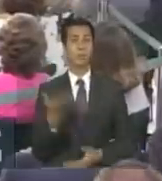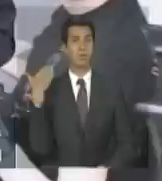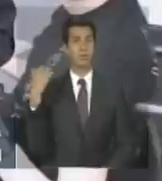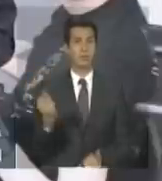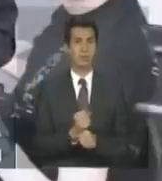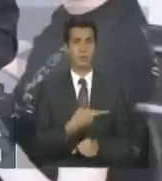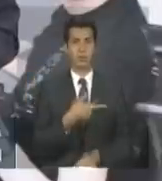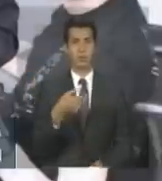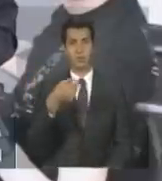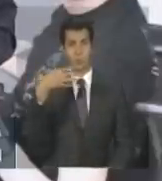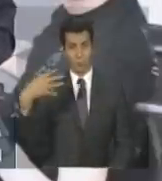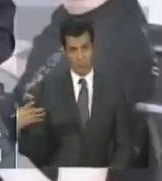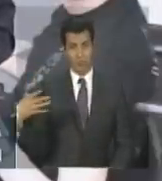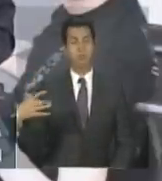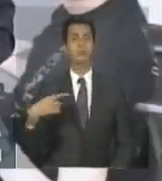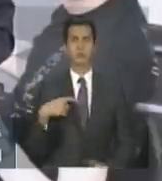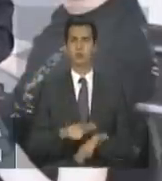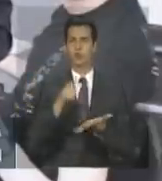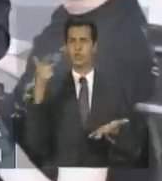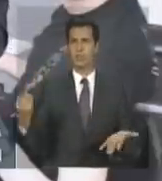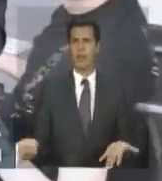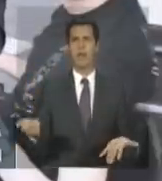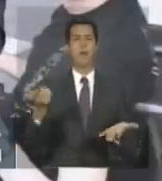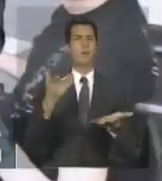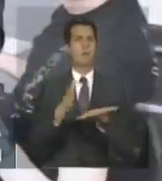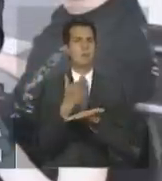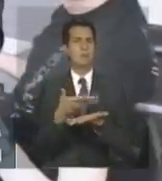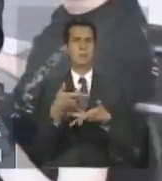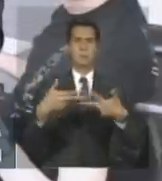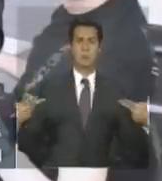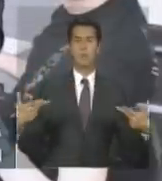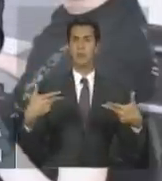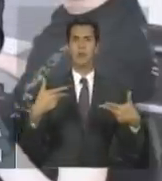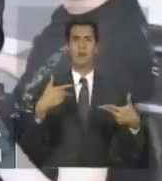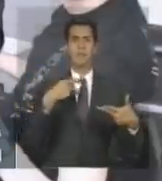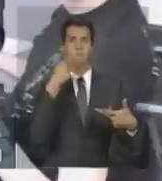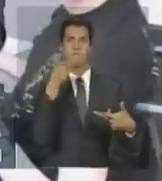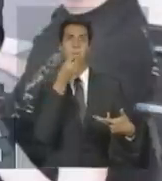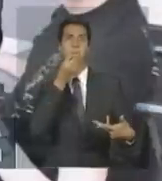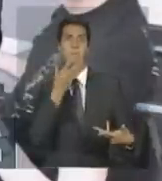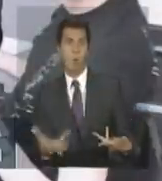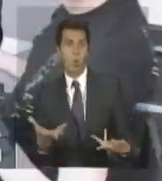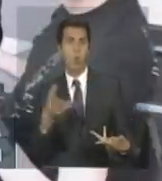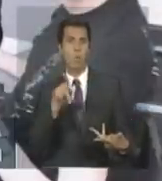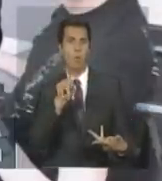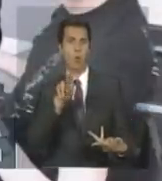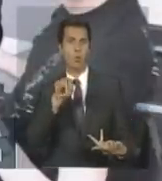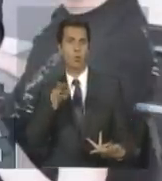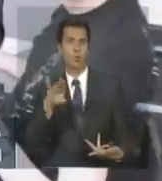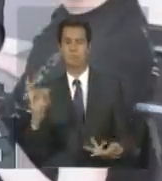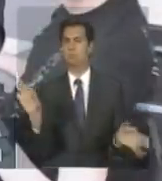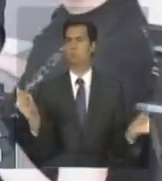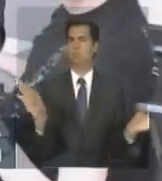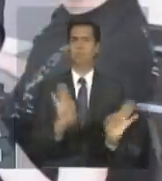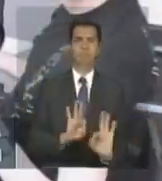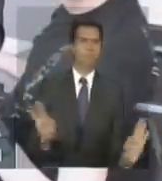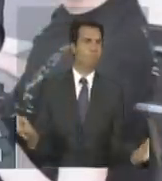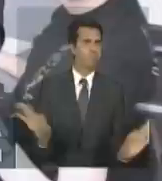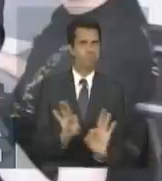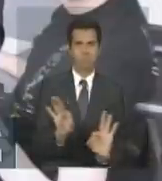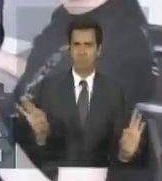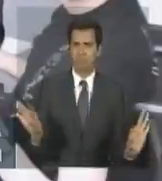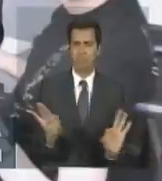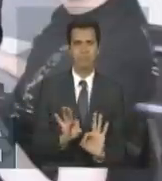li um único artigo defendendo o ProUni nos jornais. Nenhum editorial, nenhum artigo de